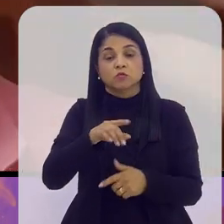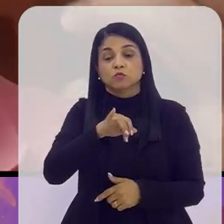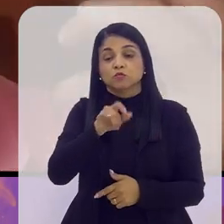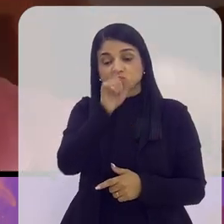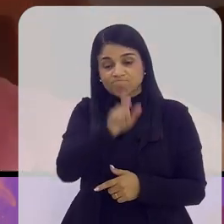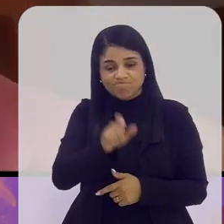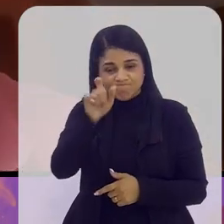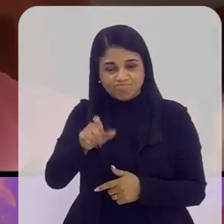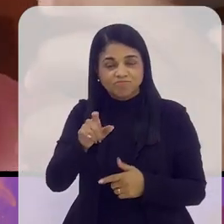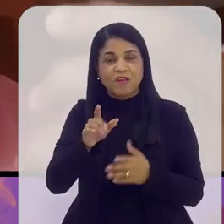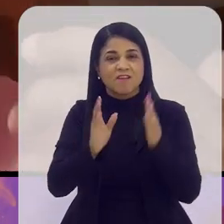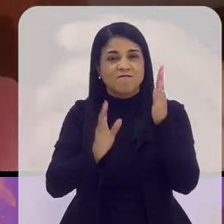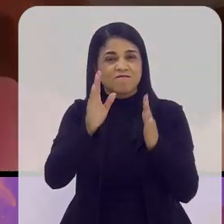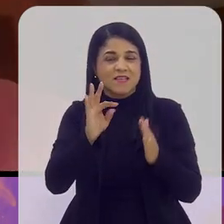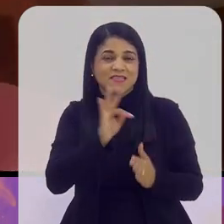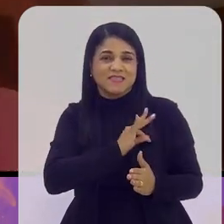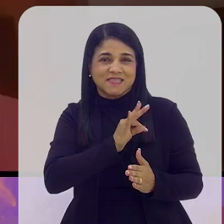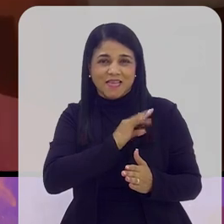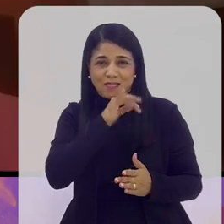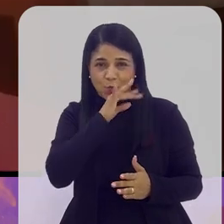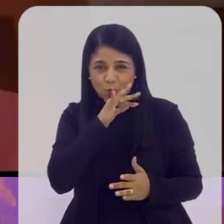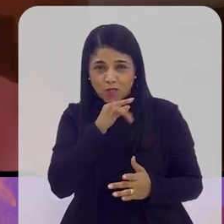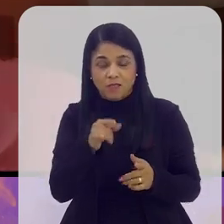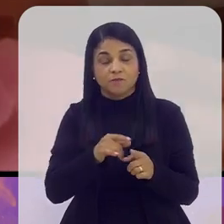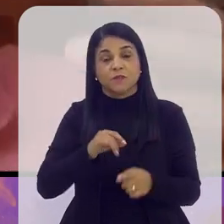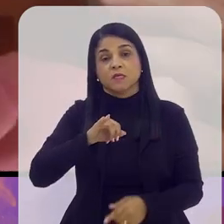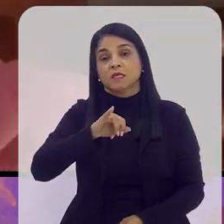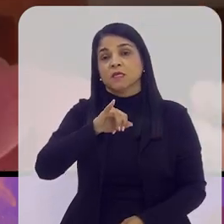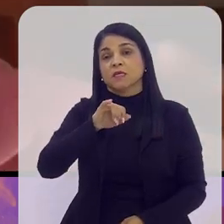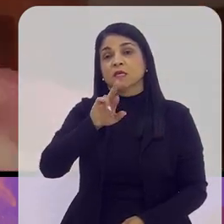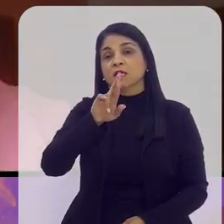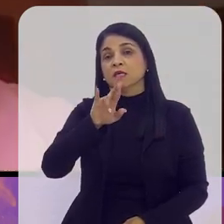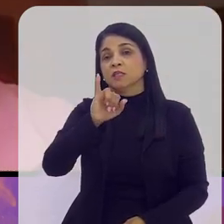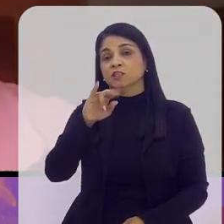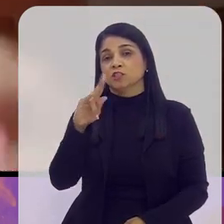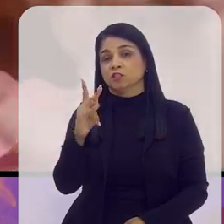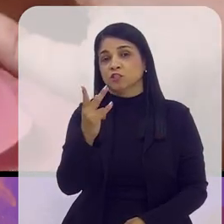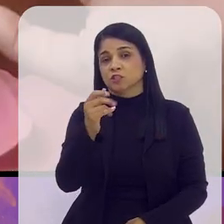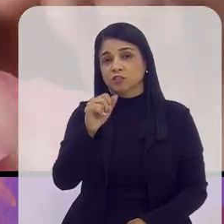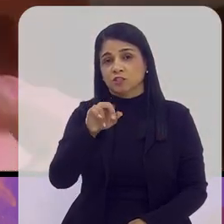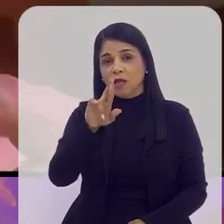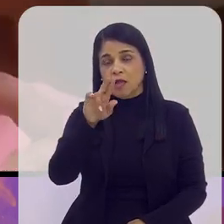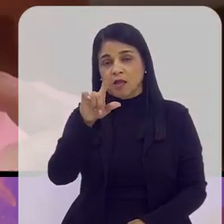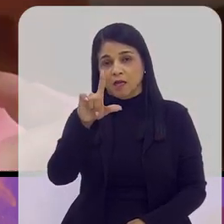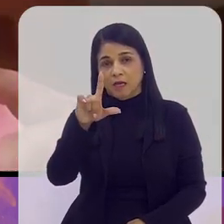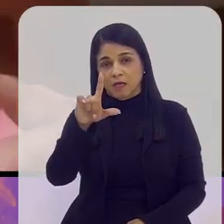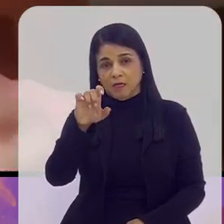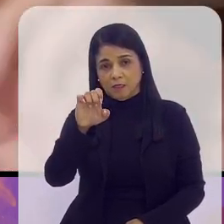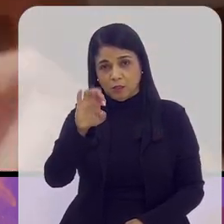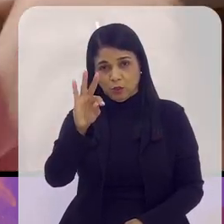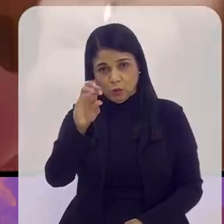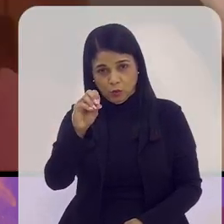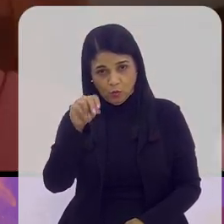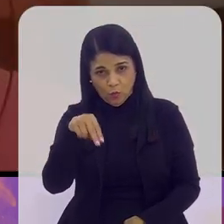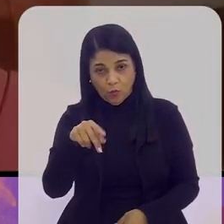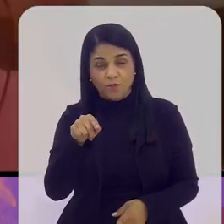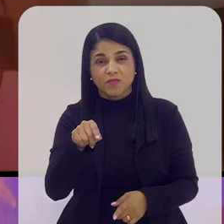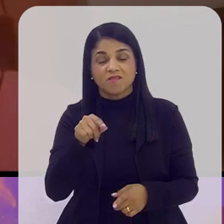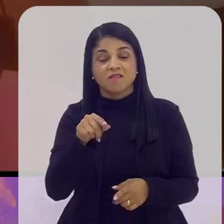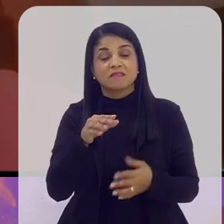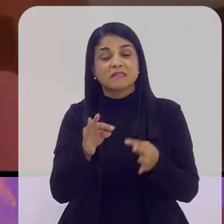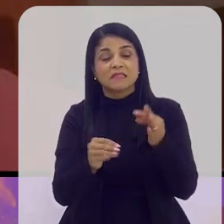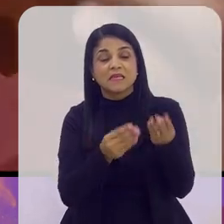um jogador que passa por uma fase técnica ruim. E o Richarlison? Ele é